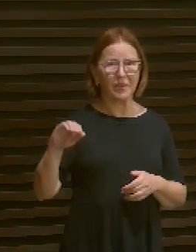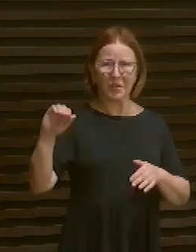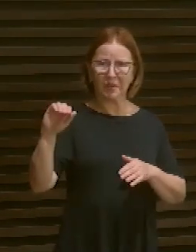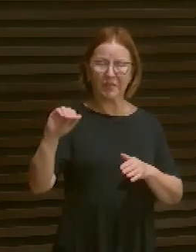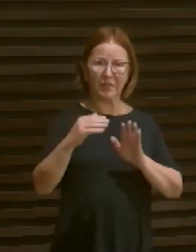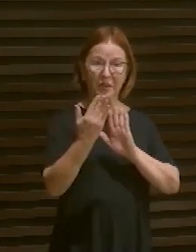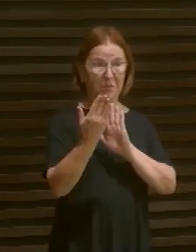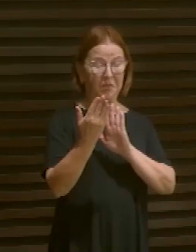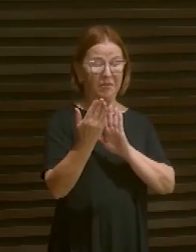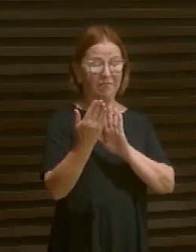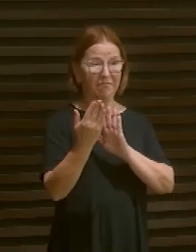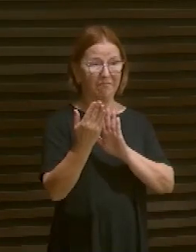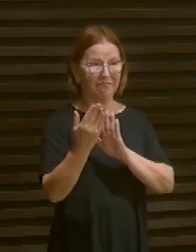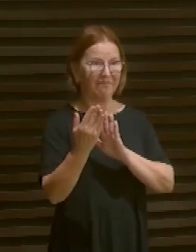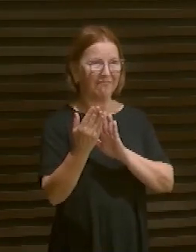perto, chamada